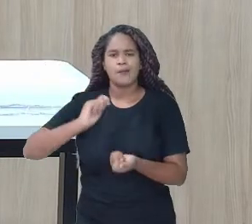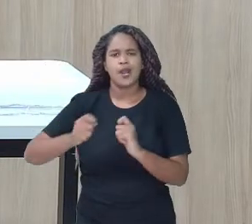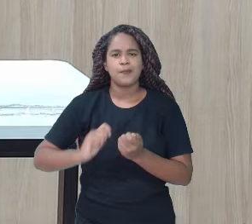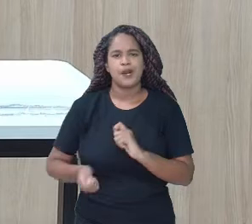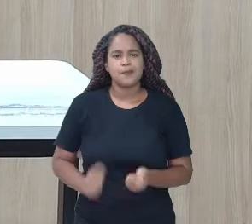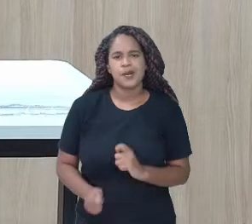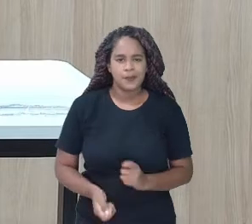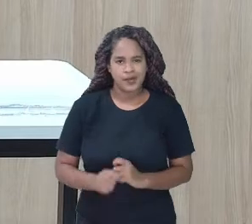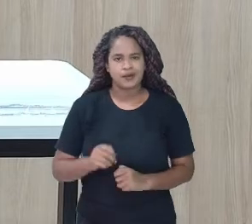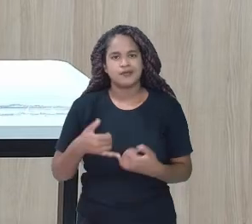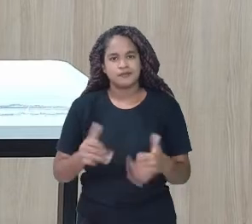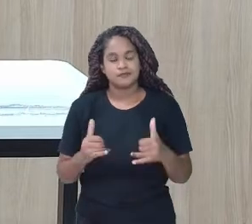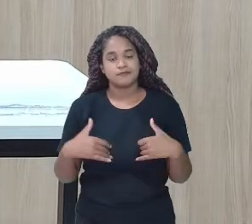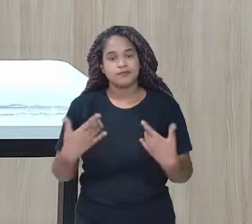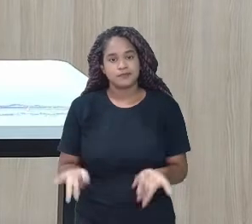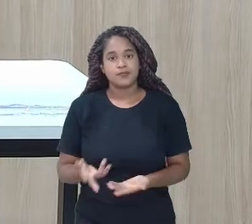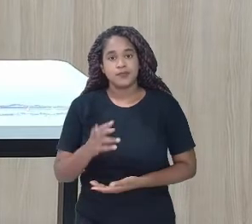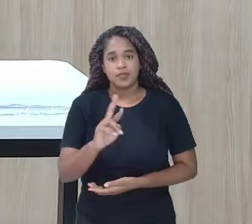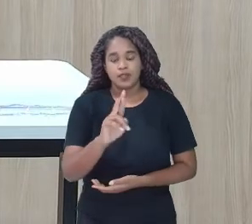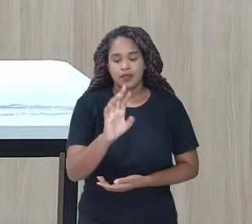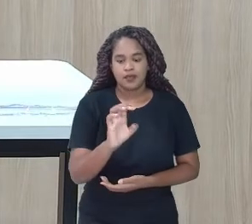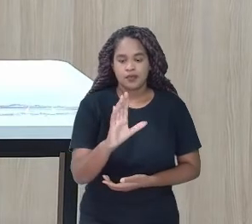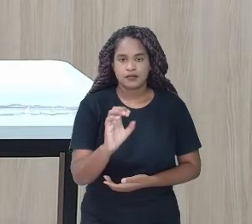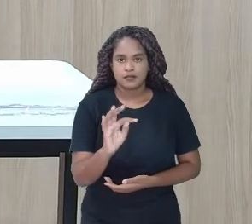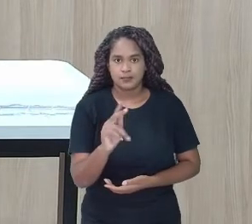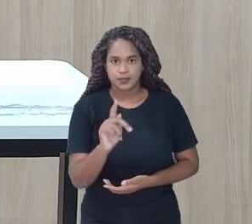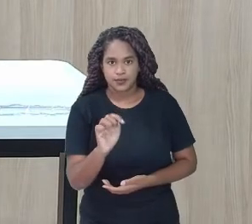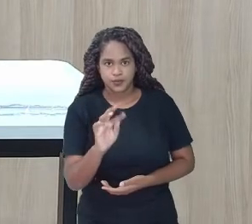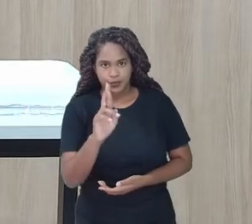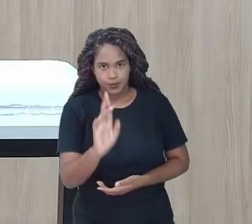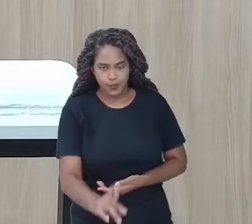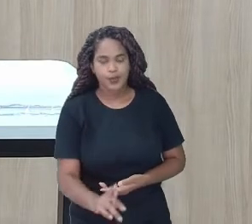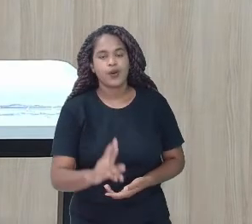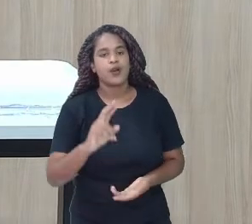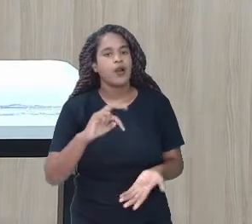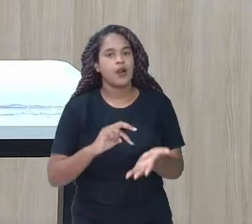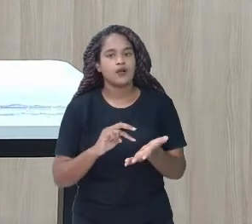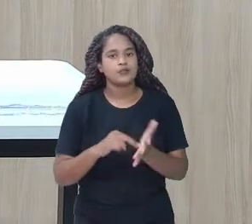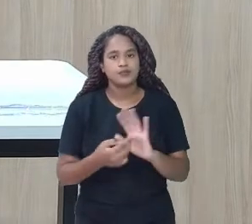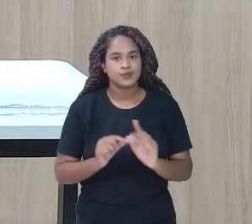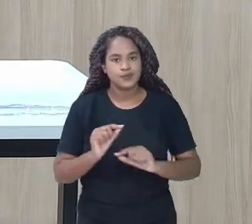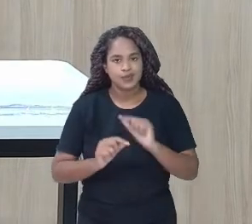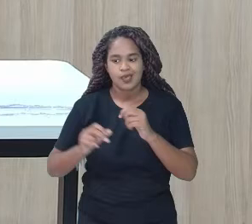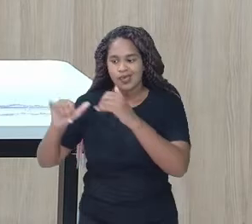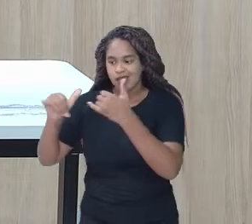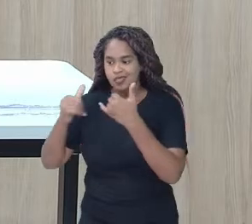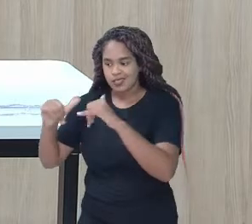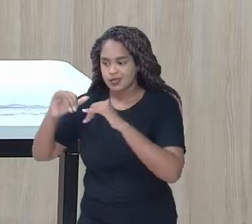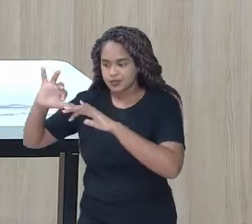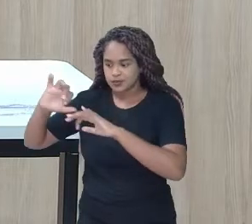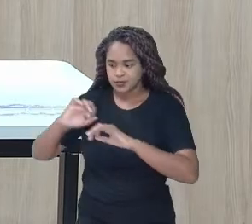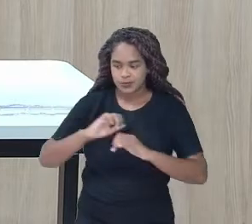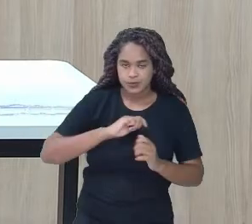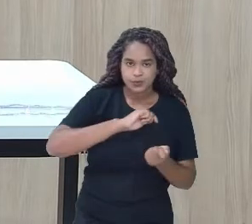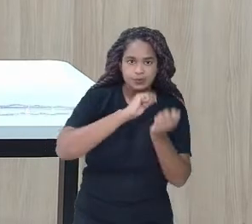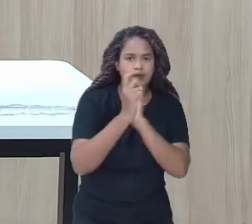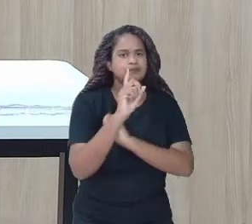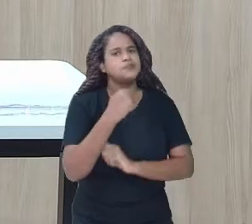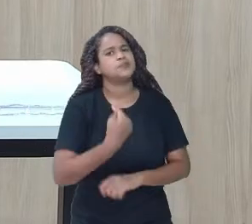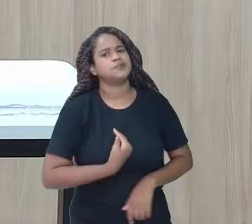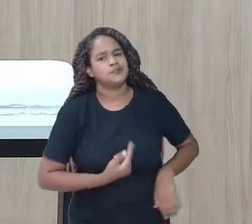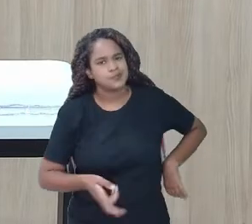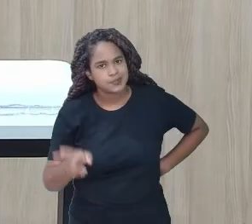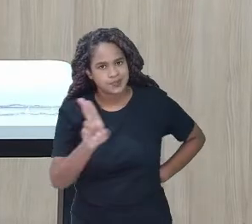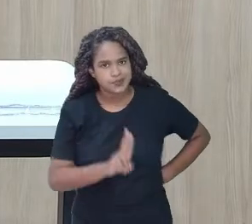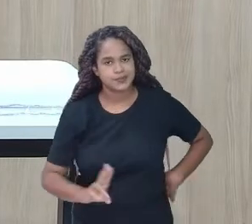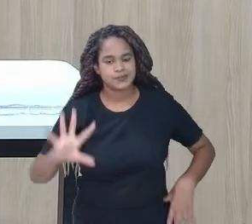energia. Então, os receptores são aqueles que realmente transformam energia e que nós utilizamos nas